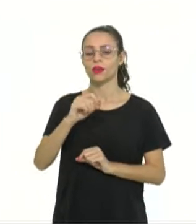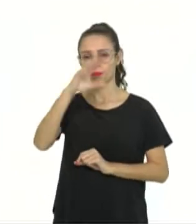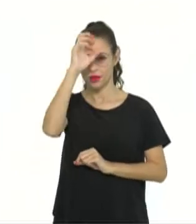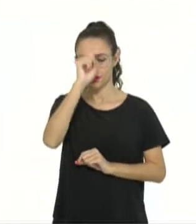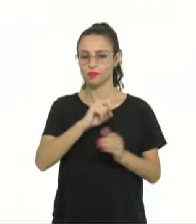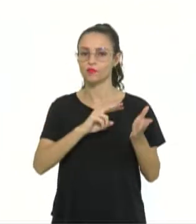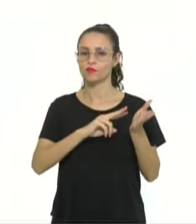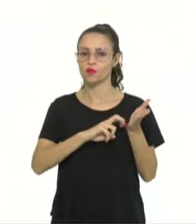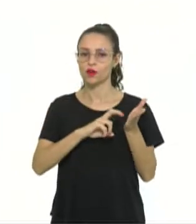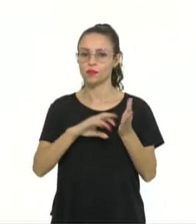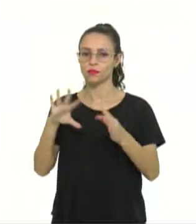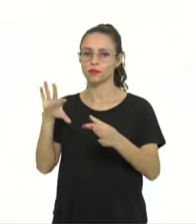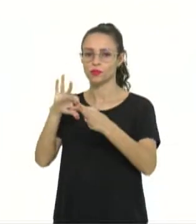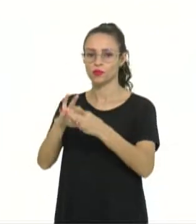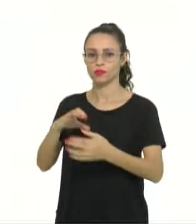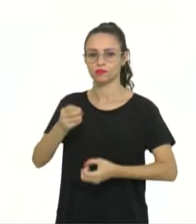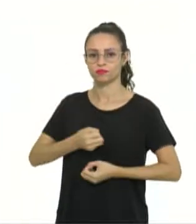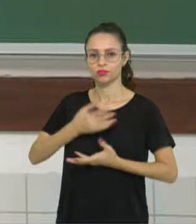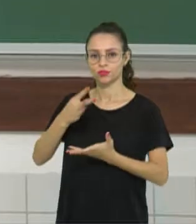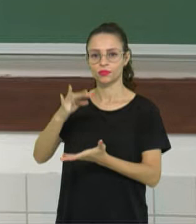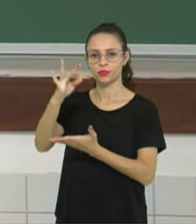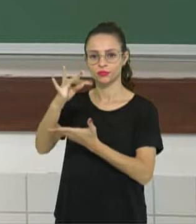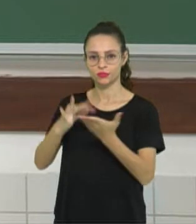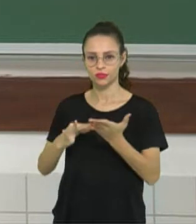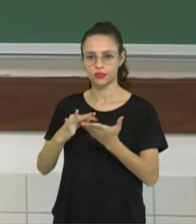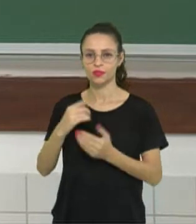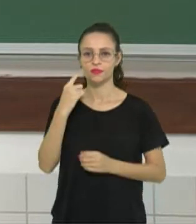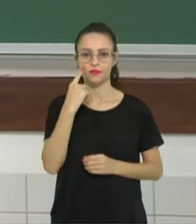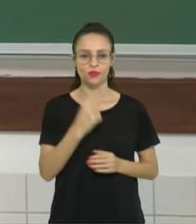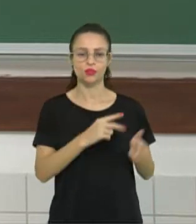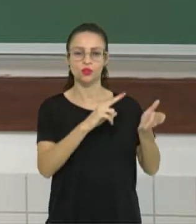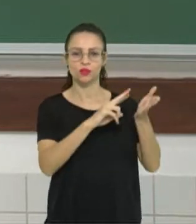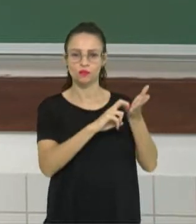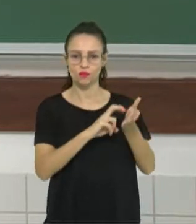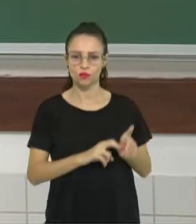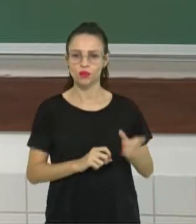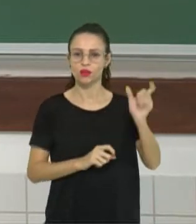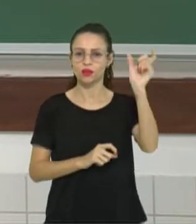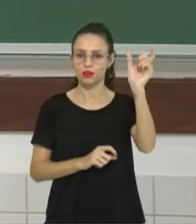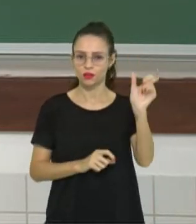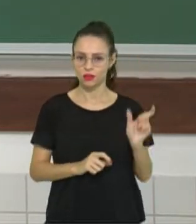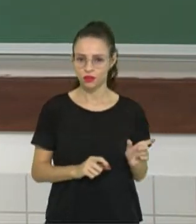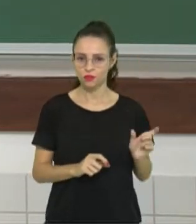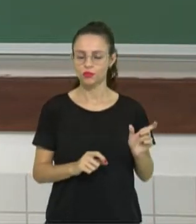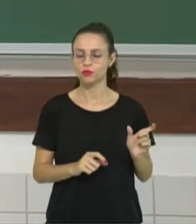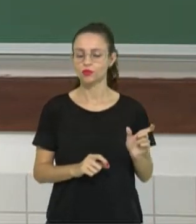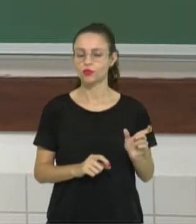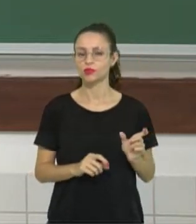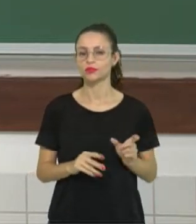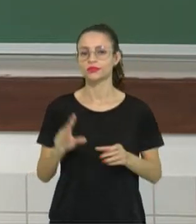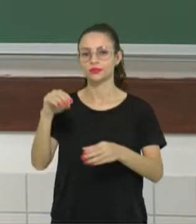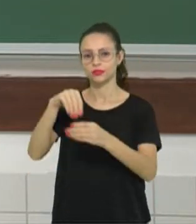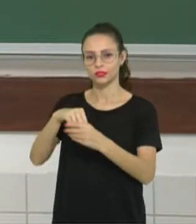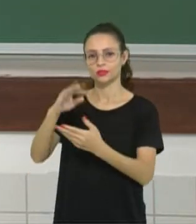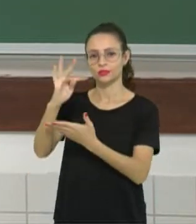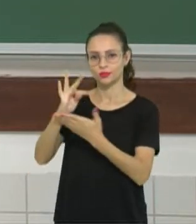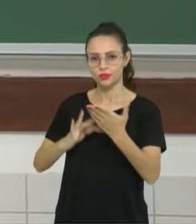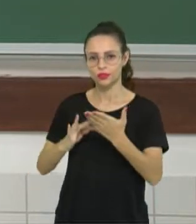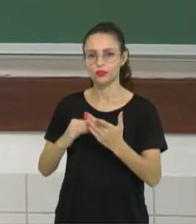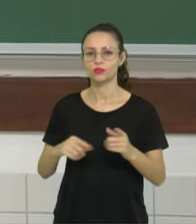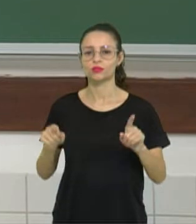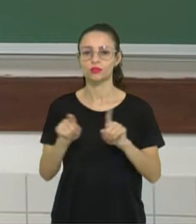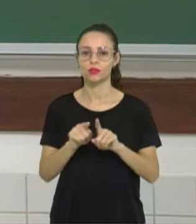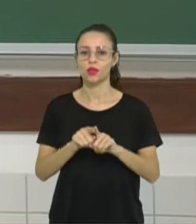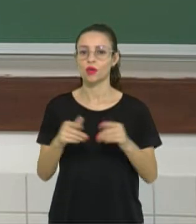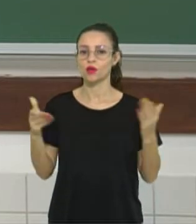por meio de poemas e textos, sempre verificando a parte léxica, que corresponde aos vocabulários de cada tipo de texto. E na